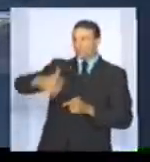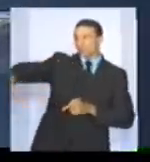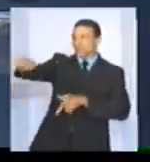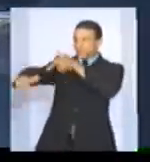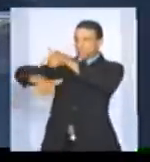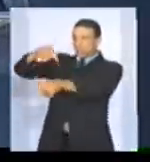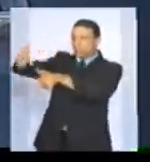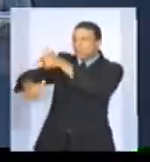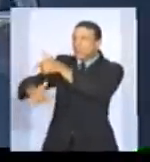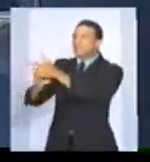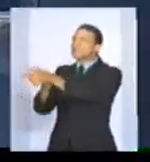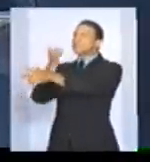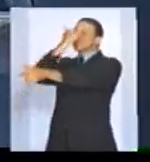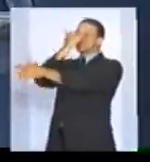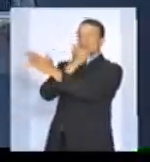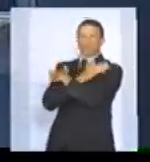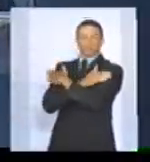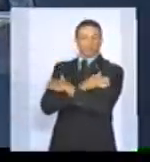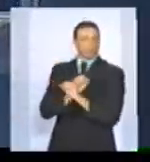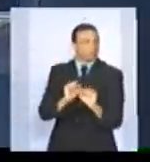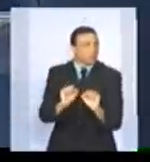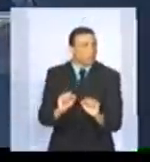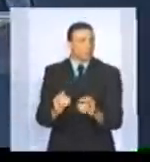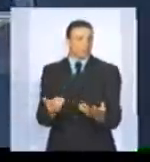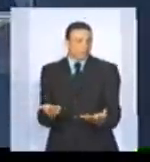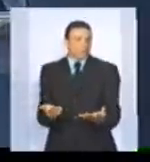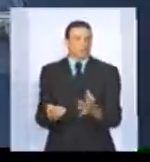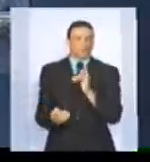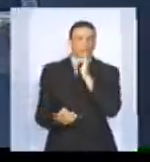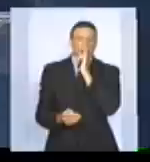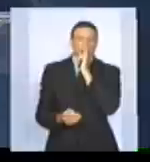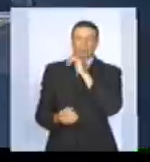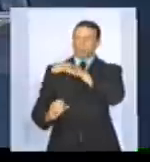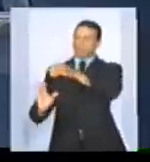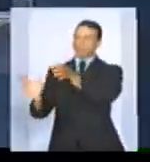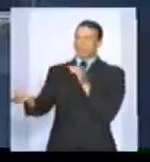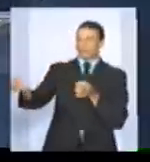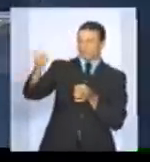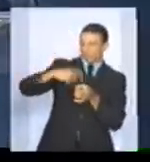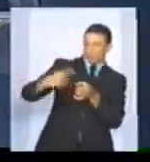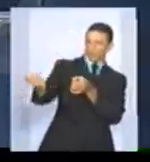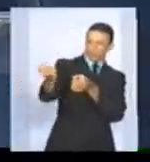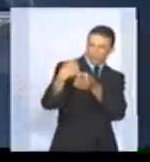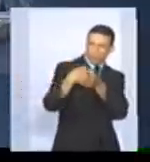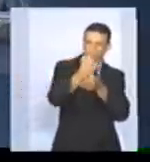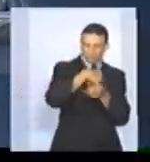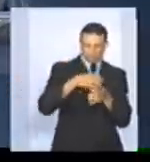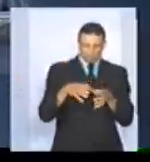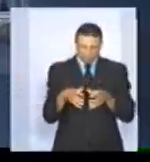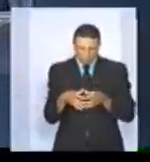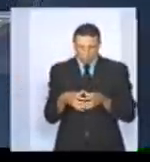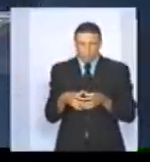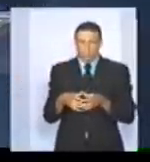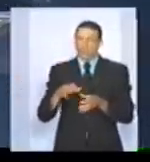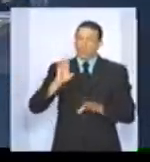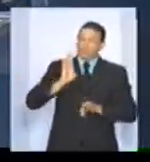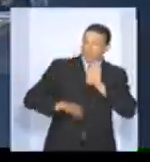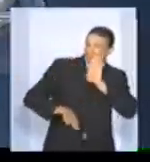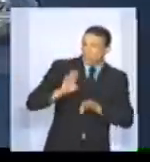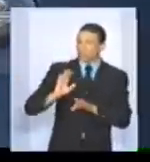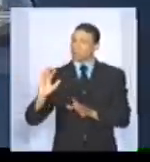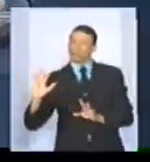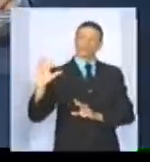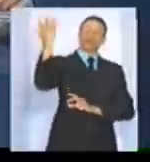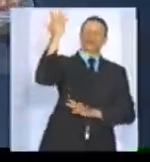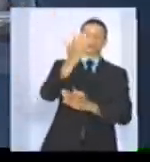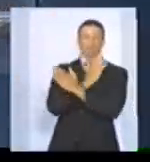trabalhadores. Este já é um setor das operações que pode se juntar por meio de fusão, incorporação, mudança de gestão, que em alguns casos geram até